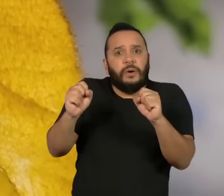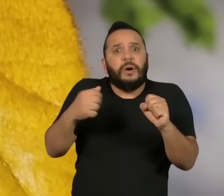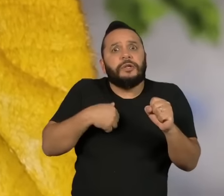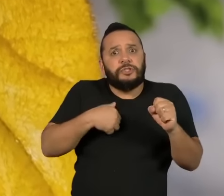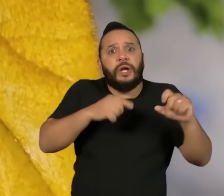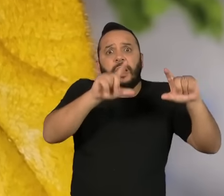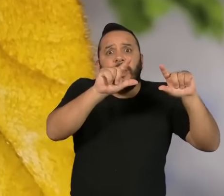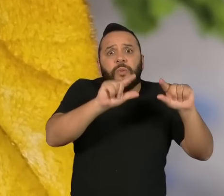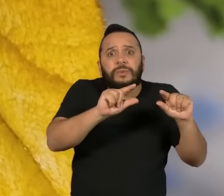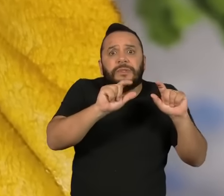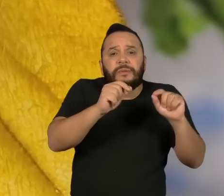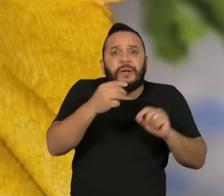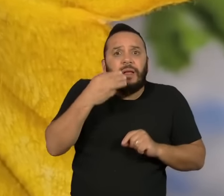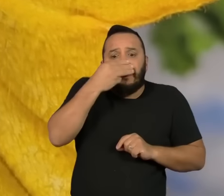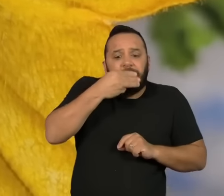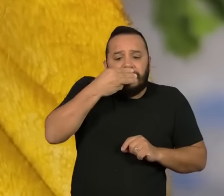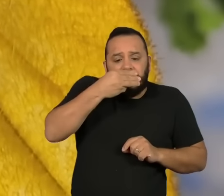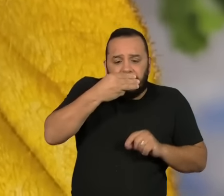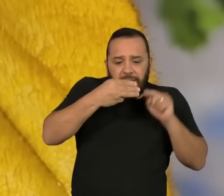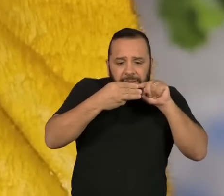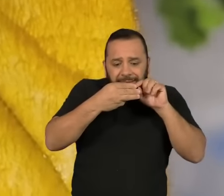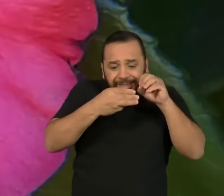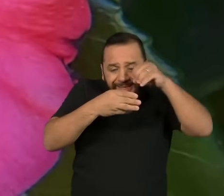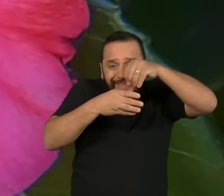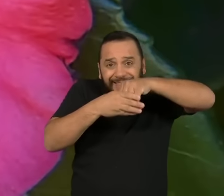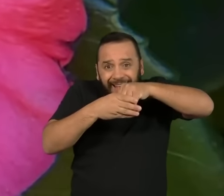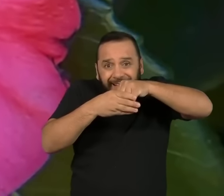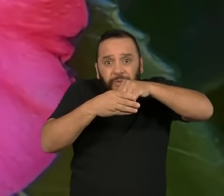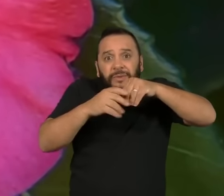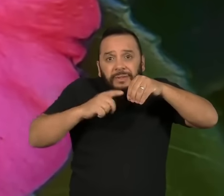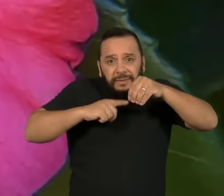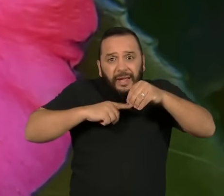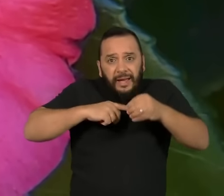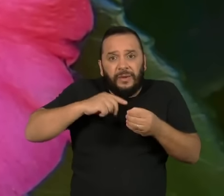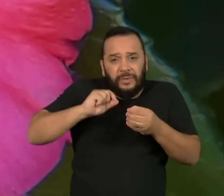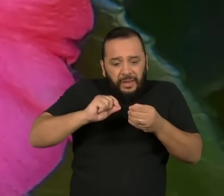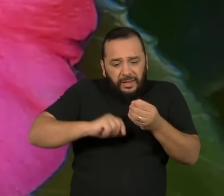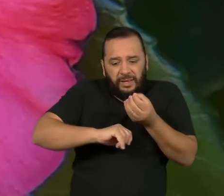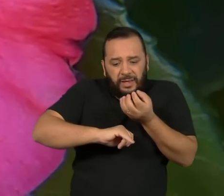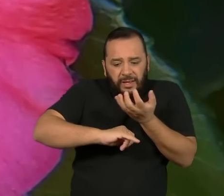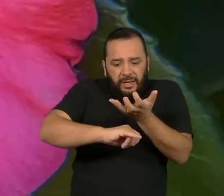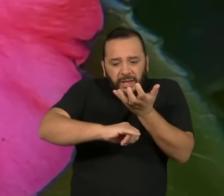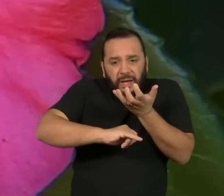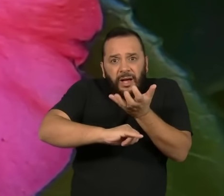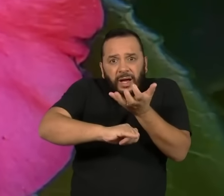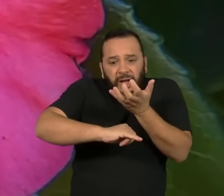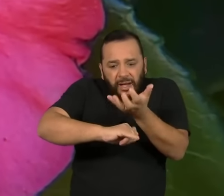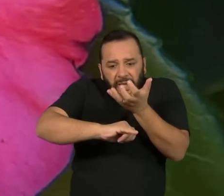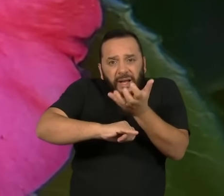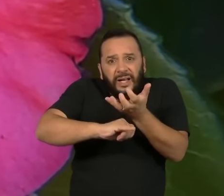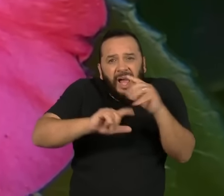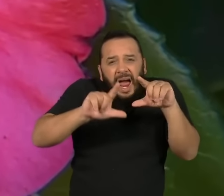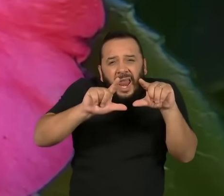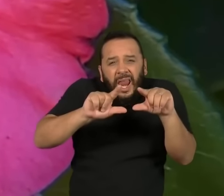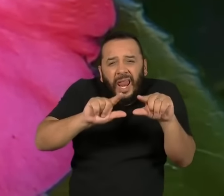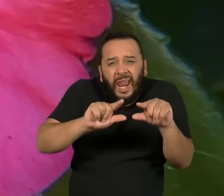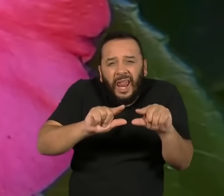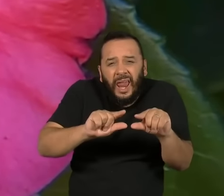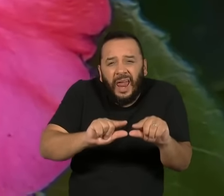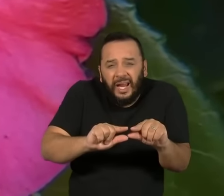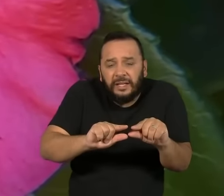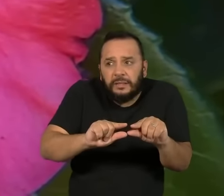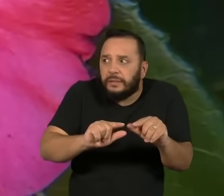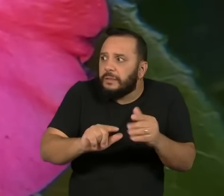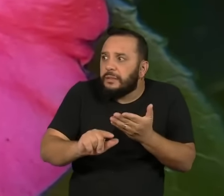do valor calórico do néctar das flores. Isso prejudica polinizadores como as abelhas e plantas